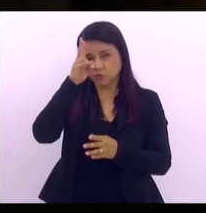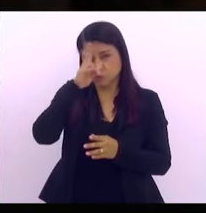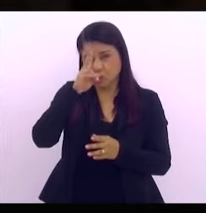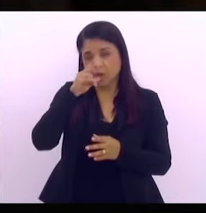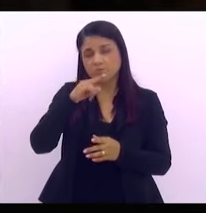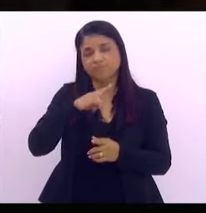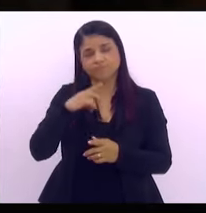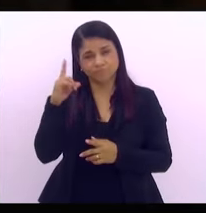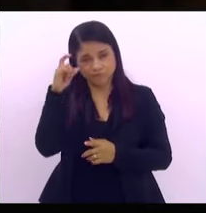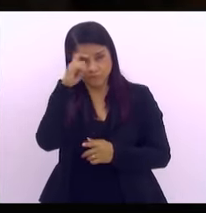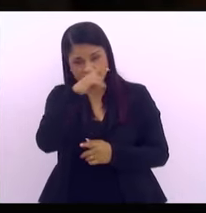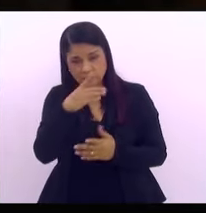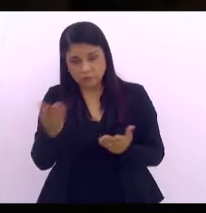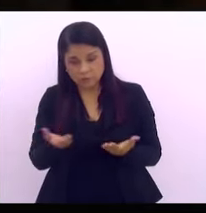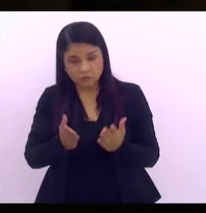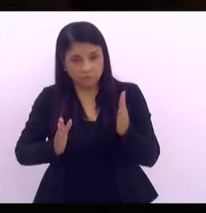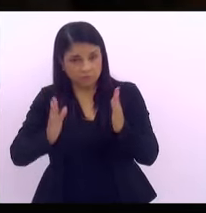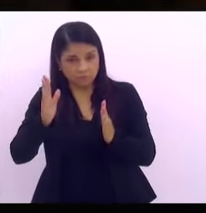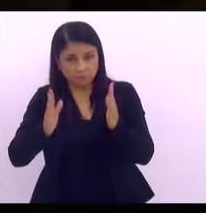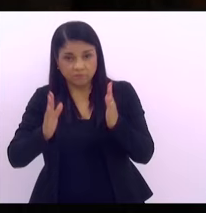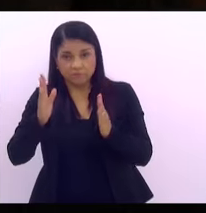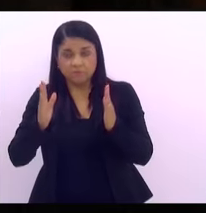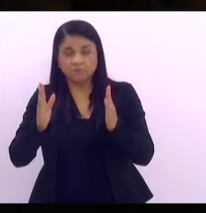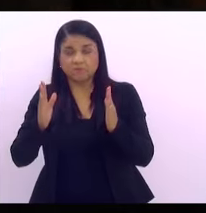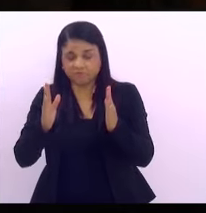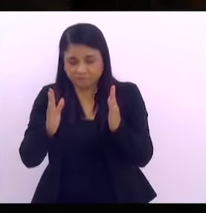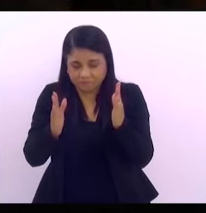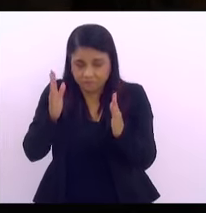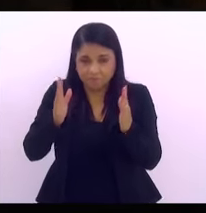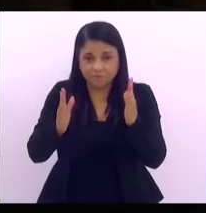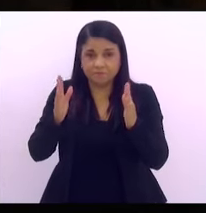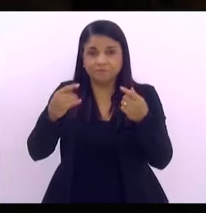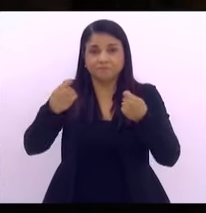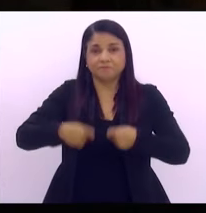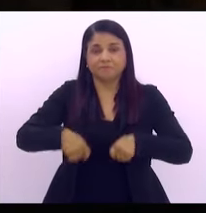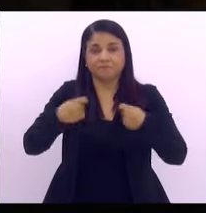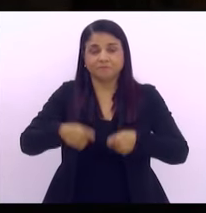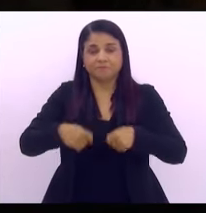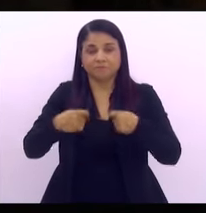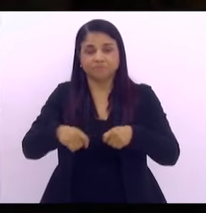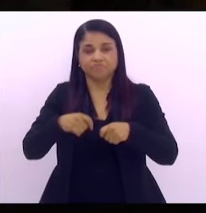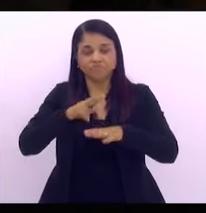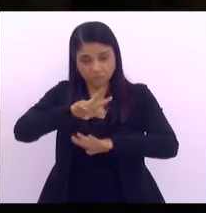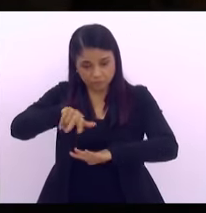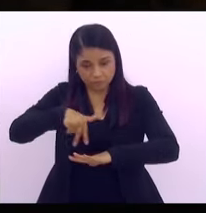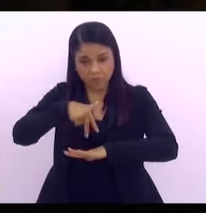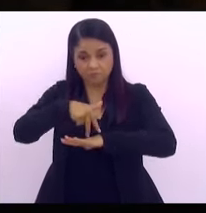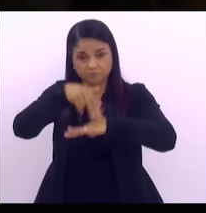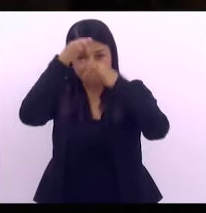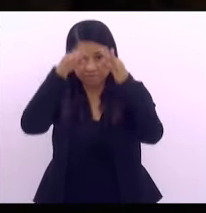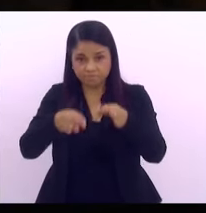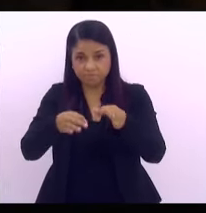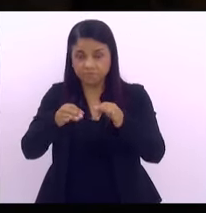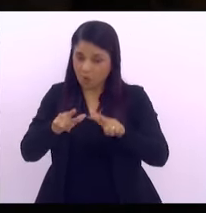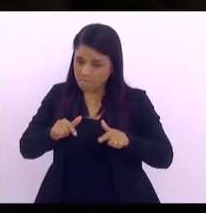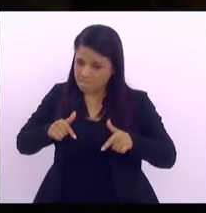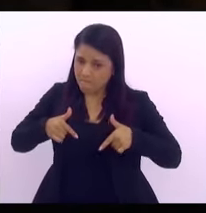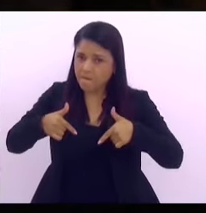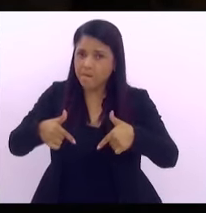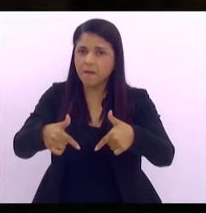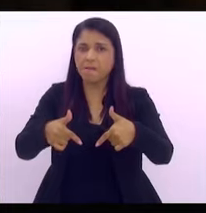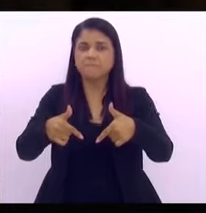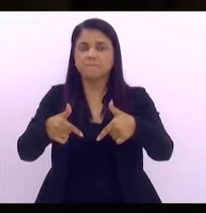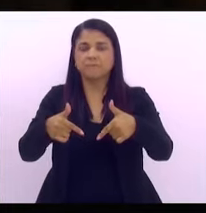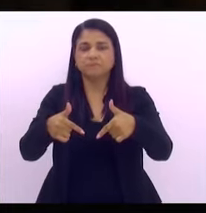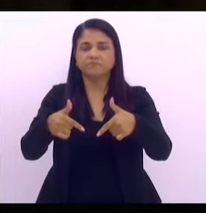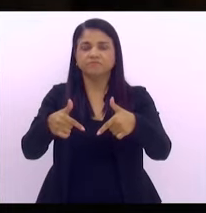No momento em que nós estamos, nós precisamos de uma postura assertiva, combatente, no sentido